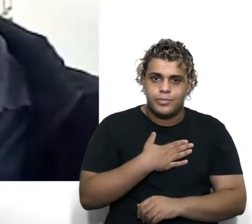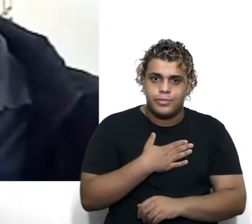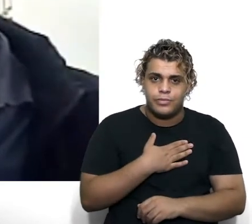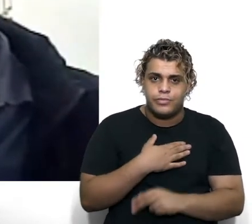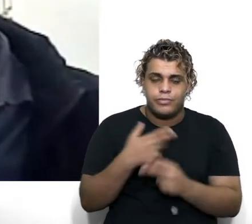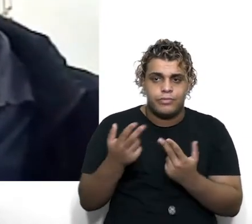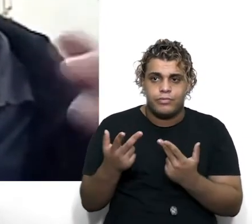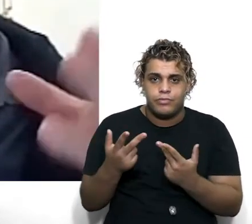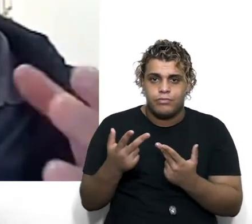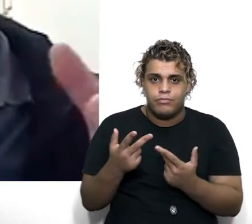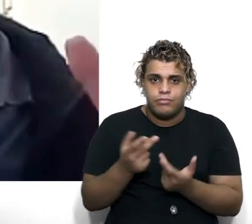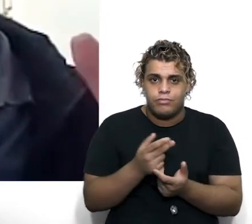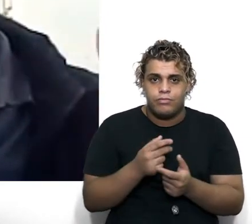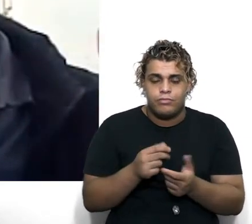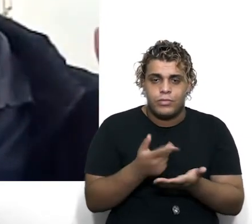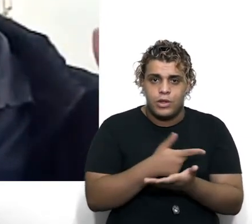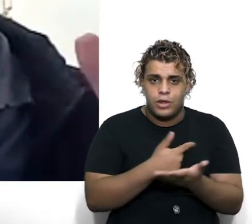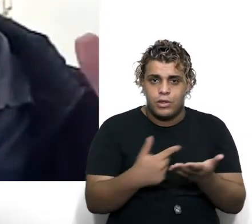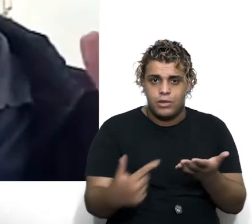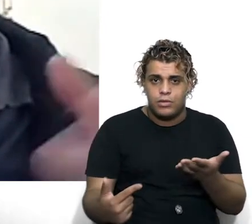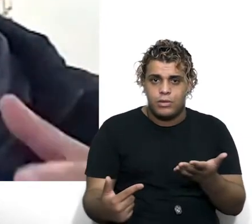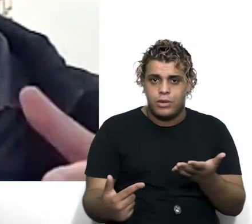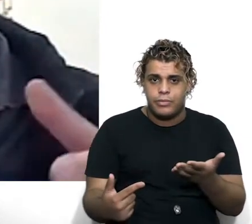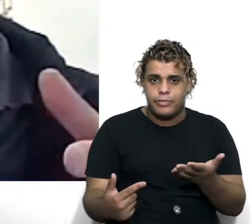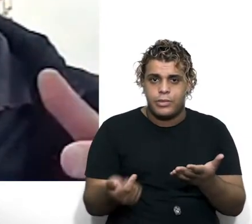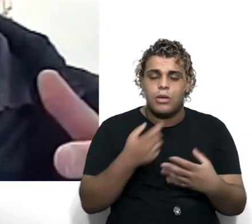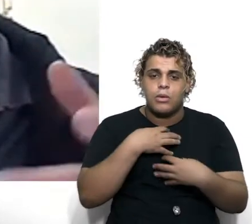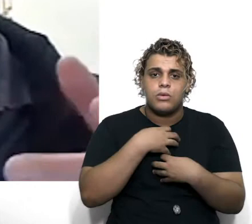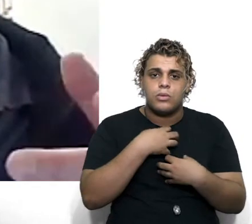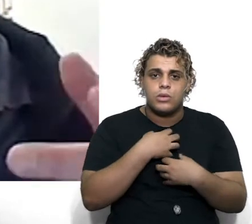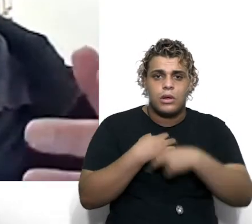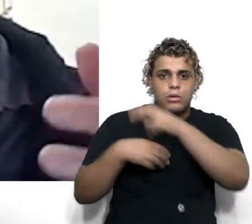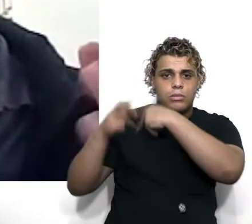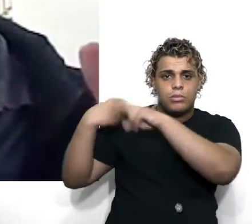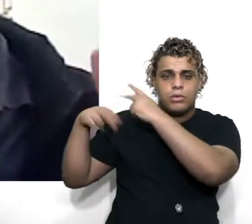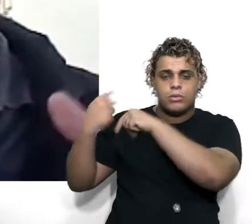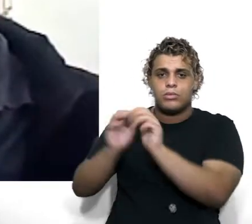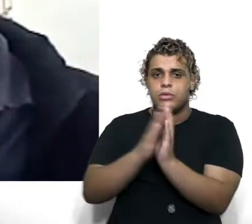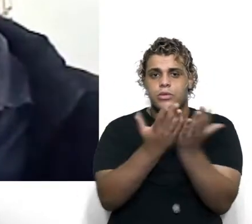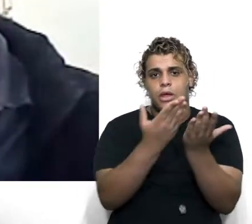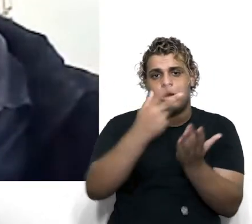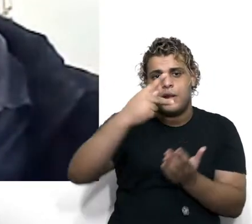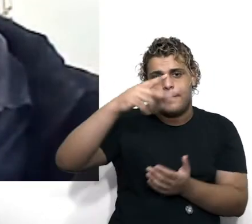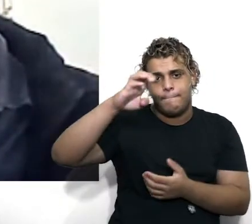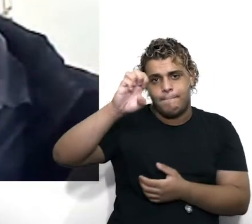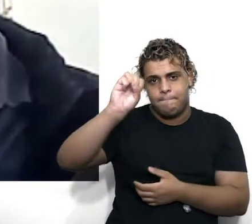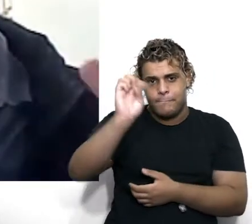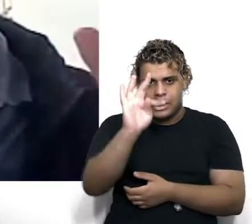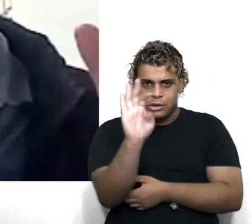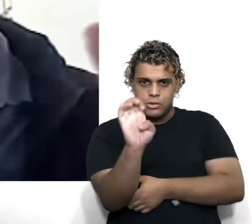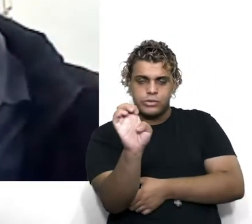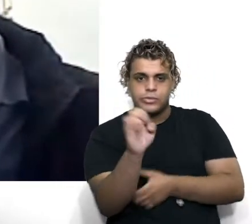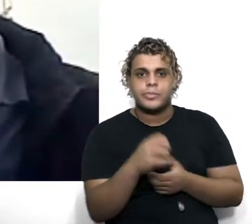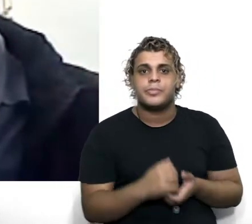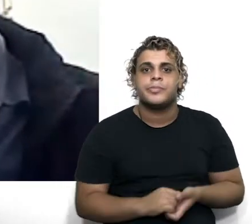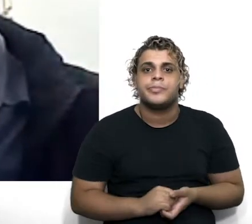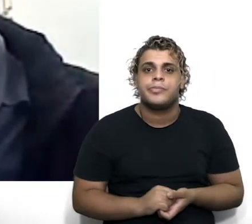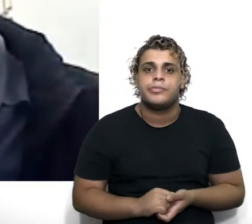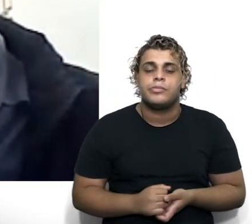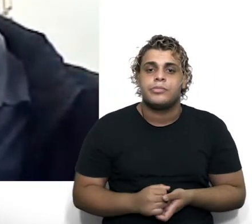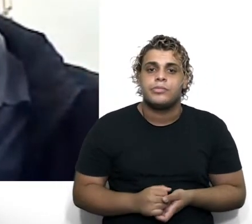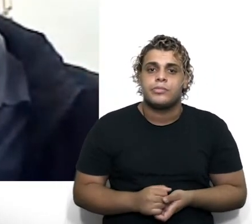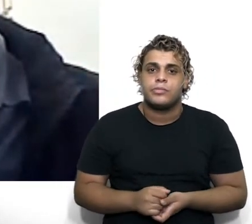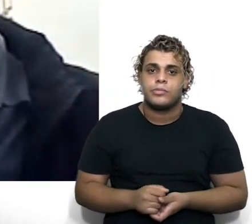eu estou, aliás, se contar este episódio que eu escrevi no Diário da Peste, e eu já li bocadinhos, eu